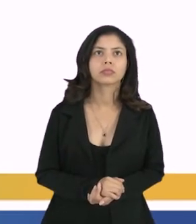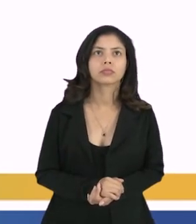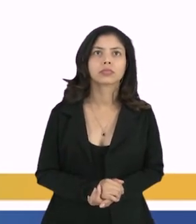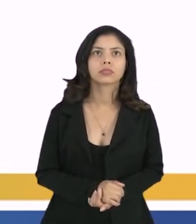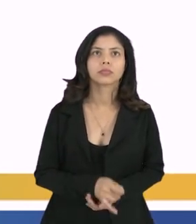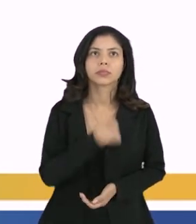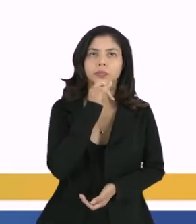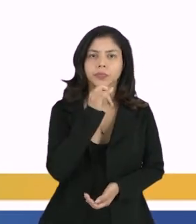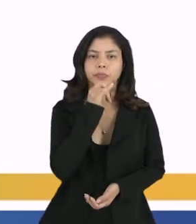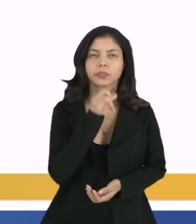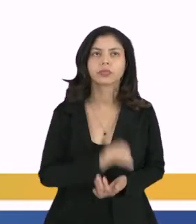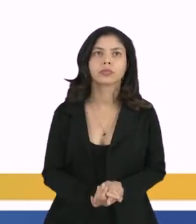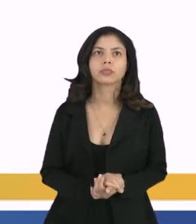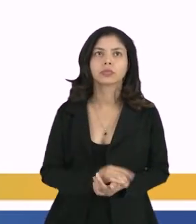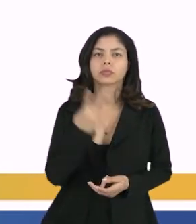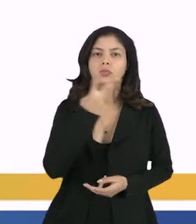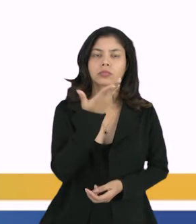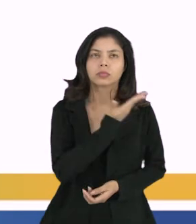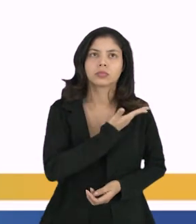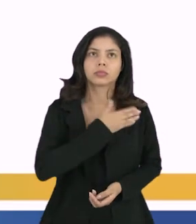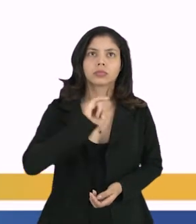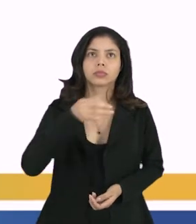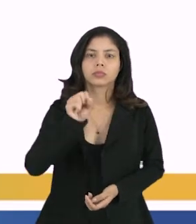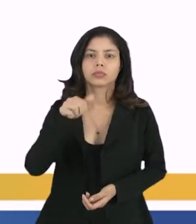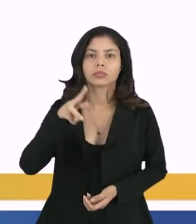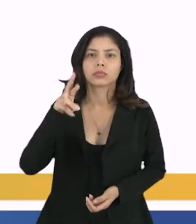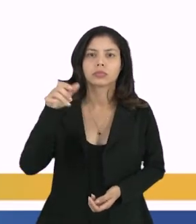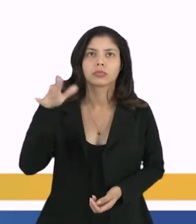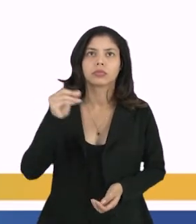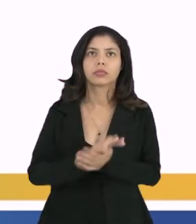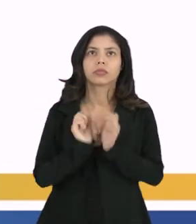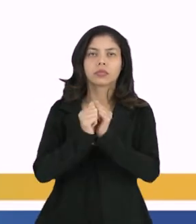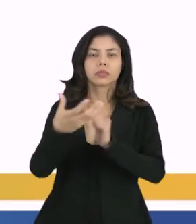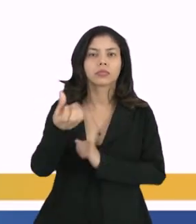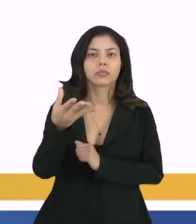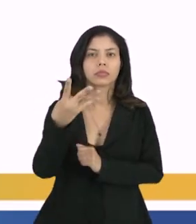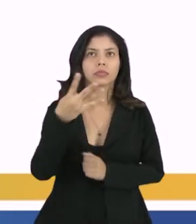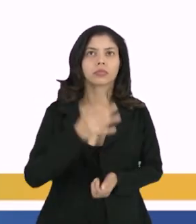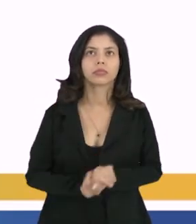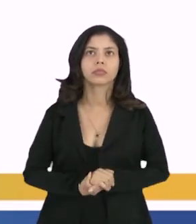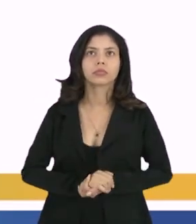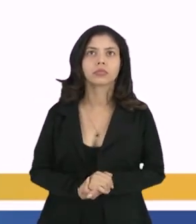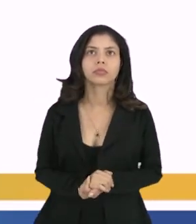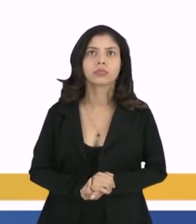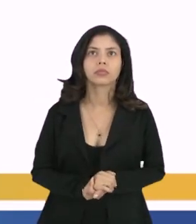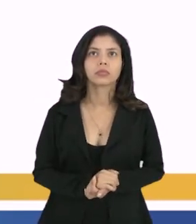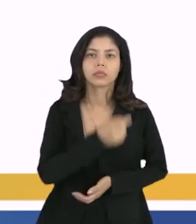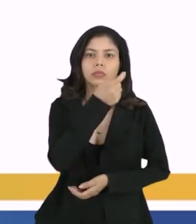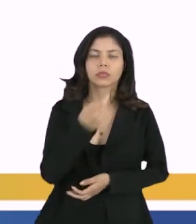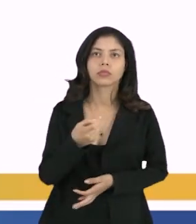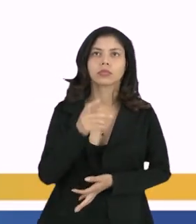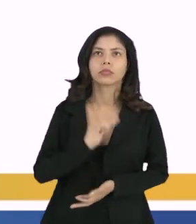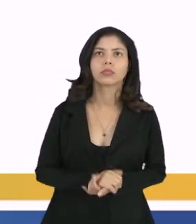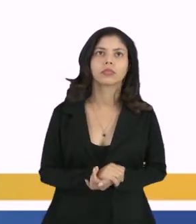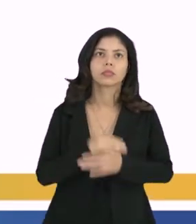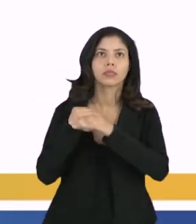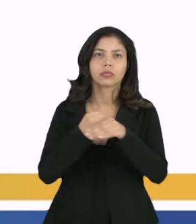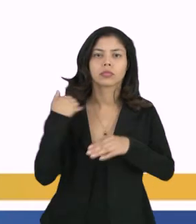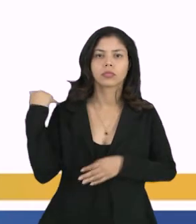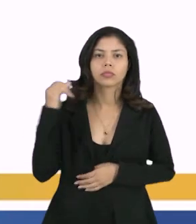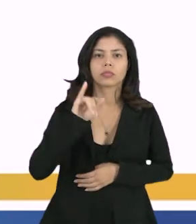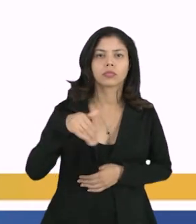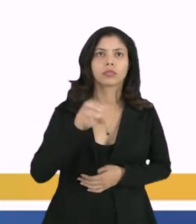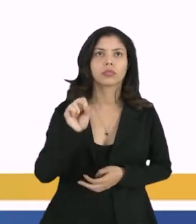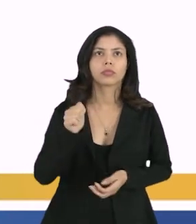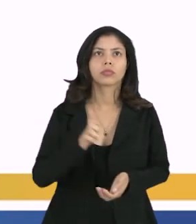Mais um exemplo. Dois amigos, José e Marcelo, têm juntos 64 anos. Supondo que x seja a idade